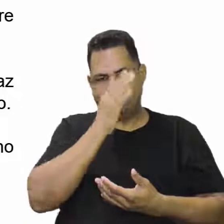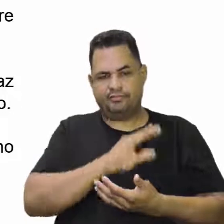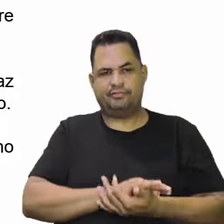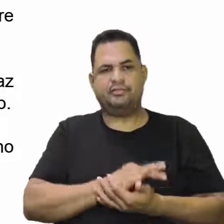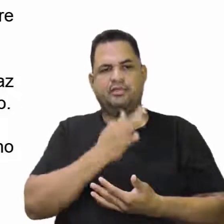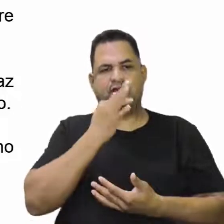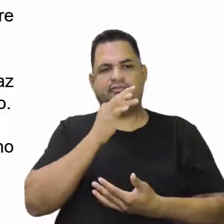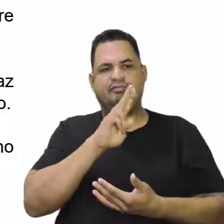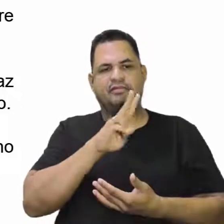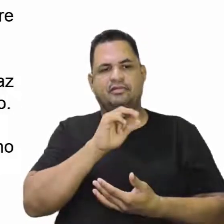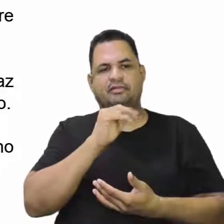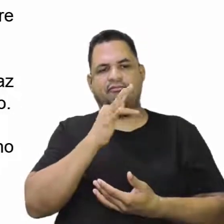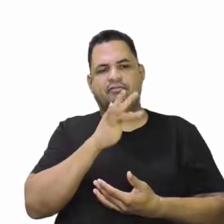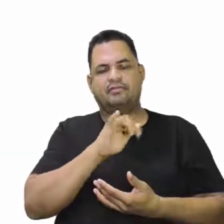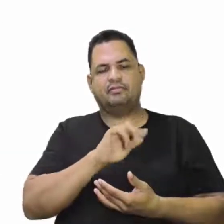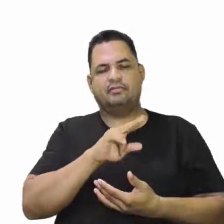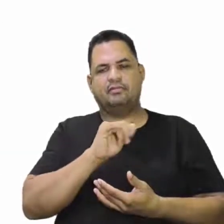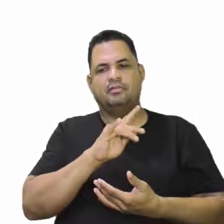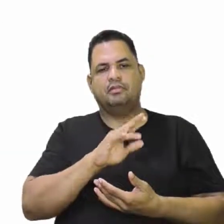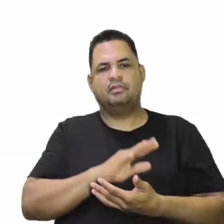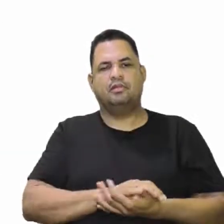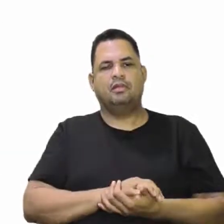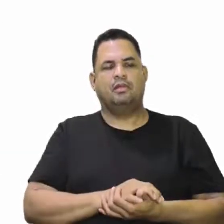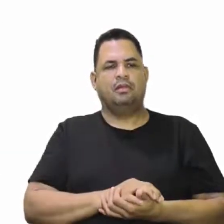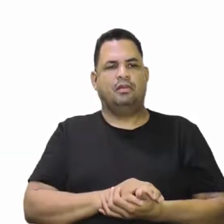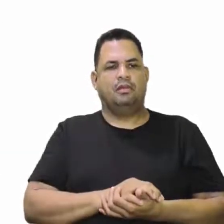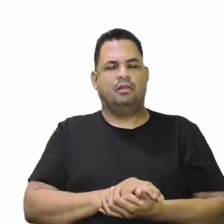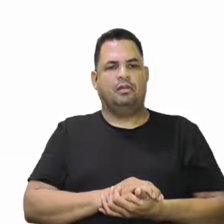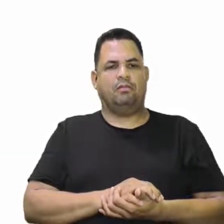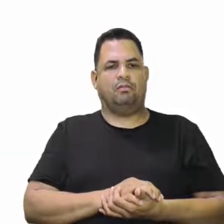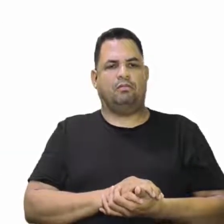verdadeiro, falso, verdadeiro, falso.